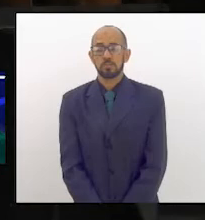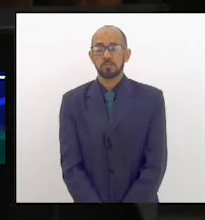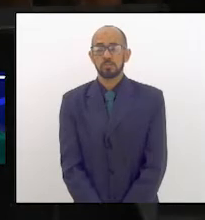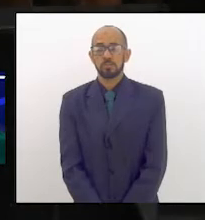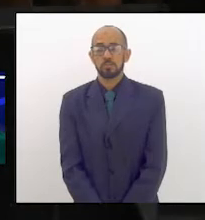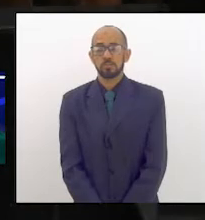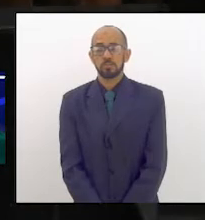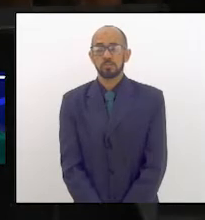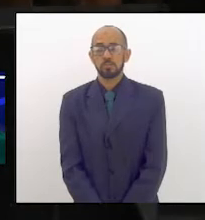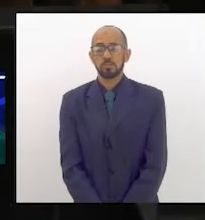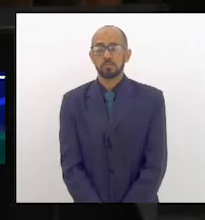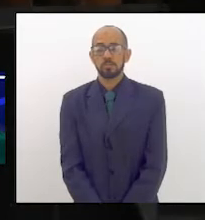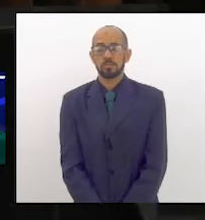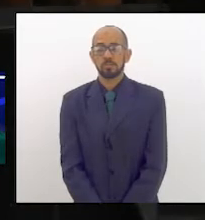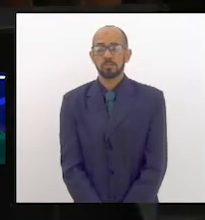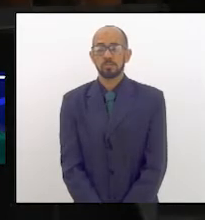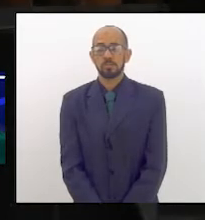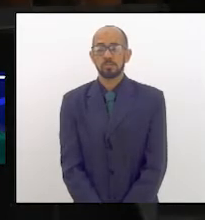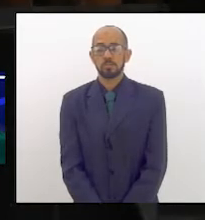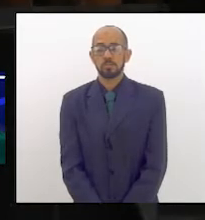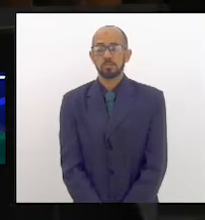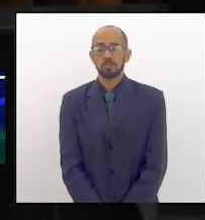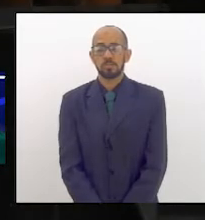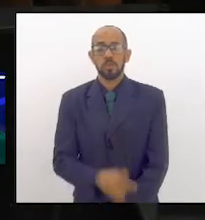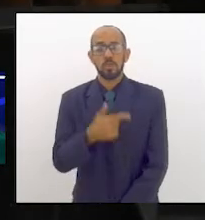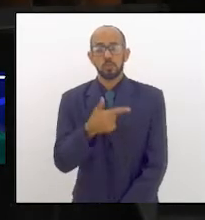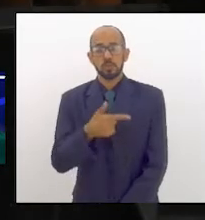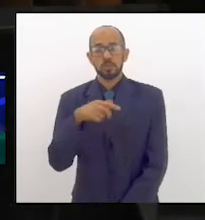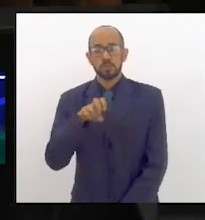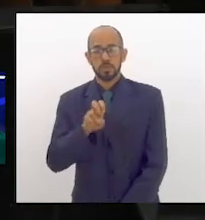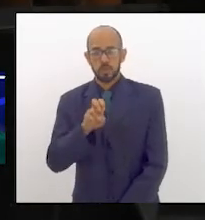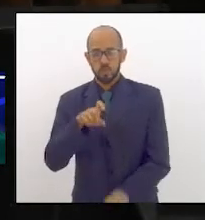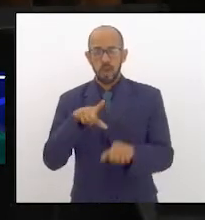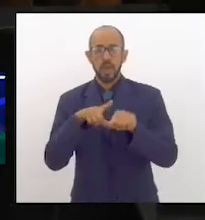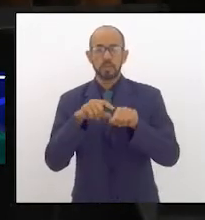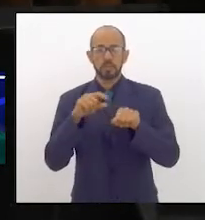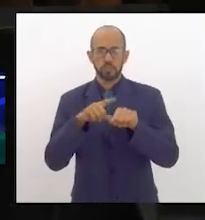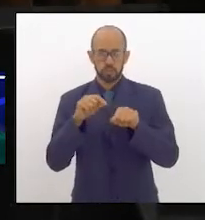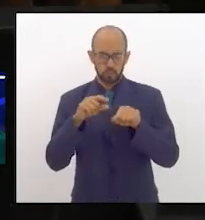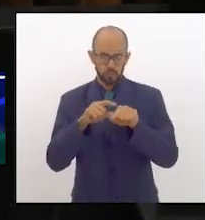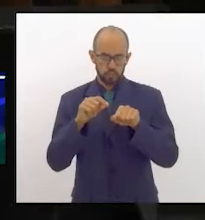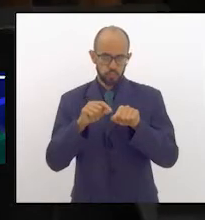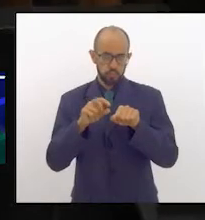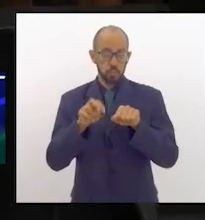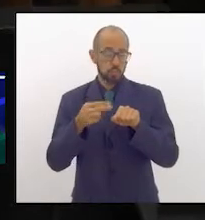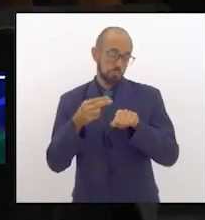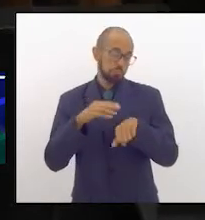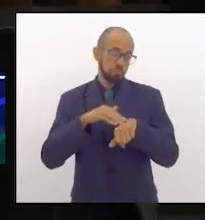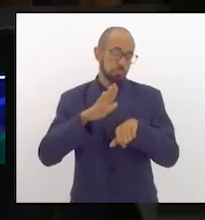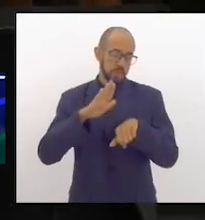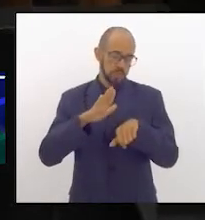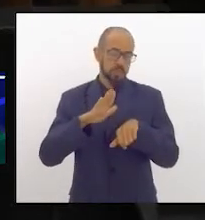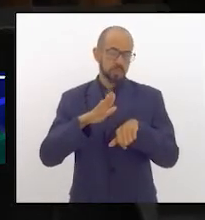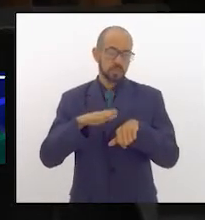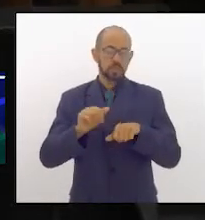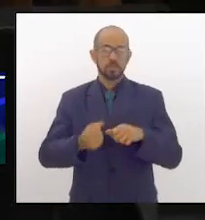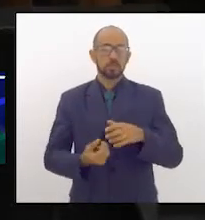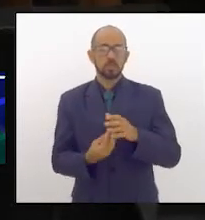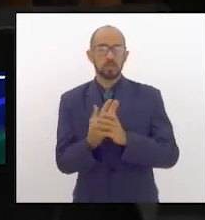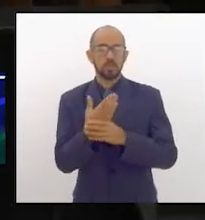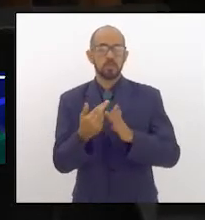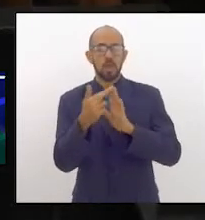a diferença é é de 25 artigos ou mais definido as